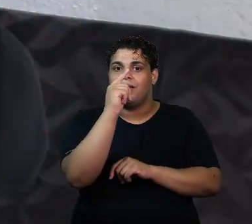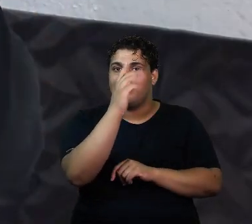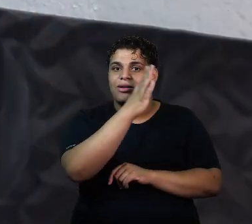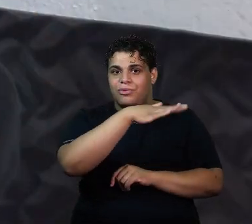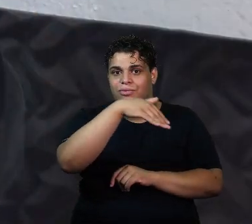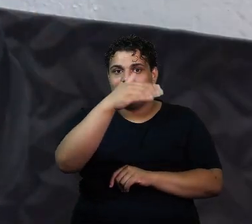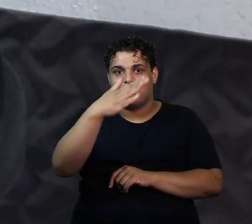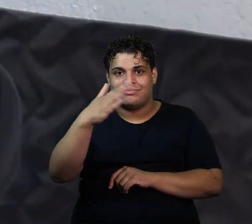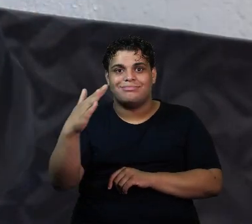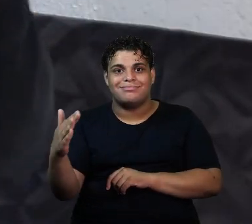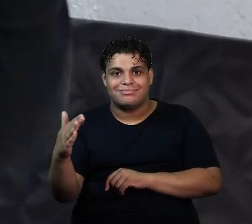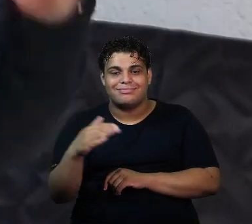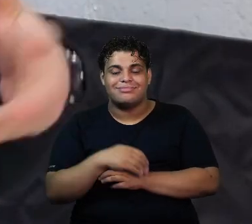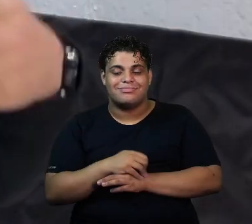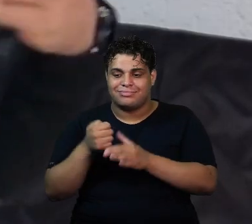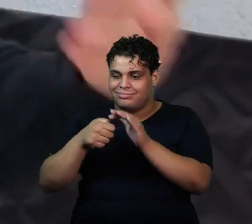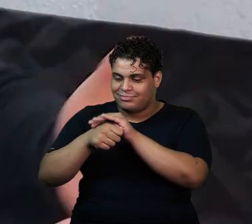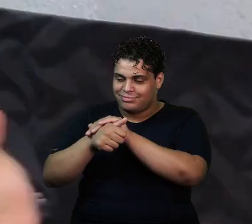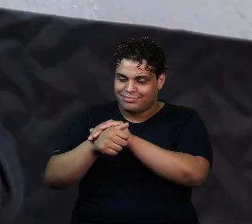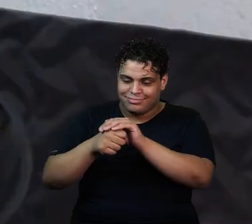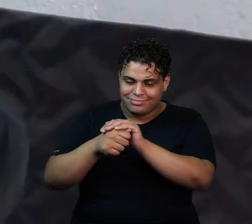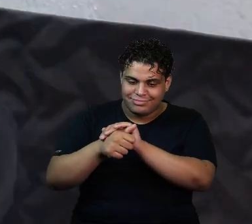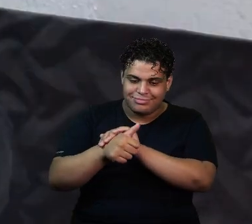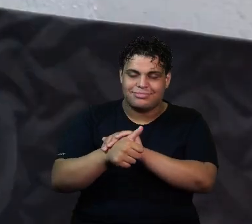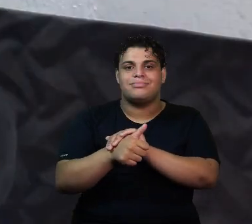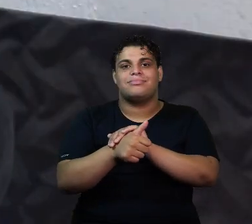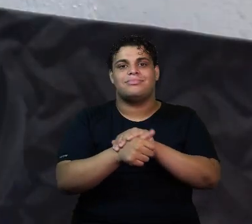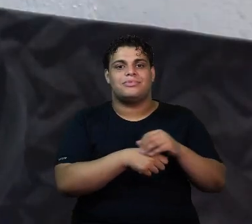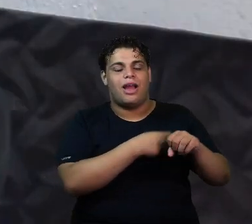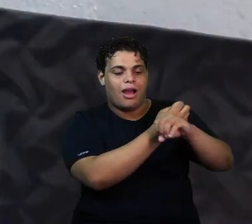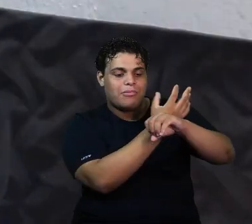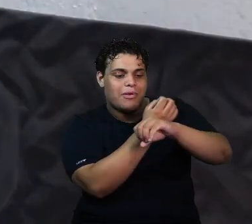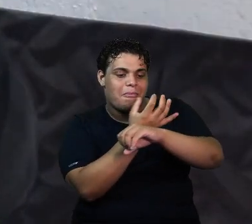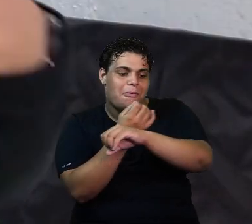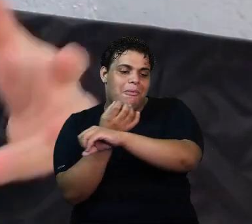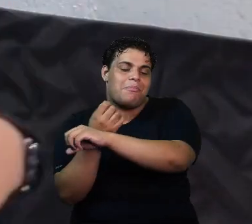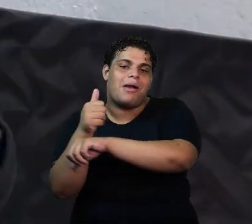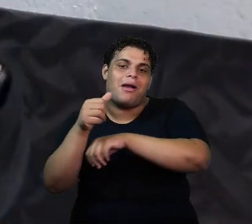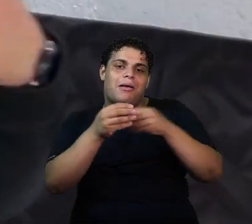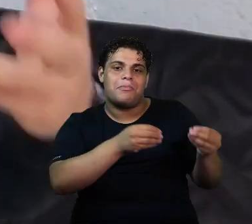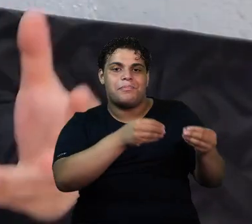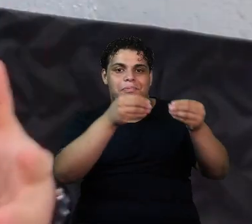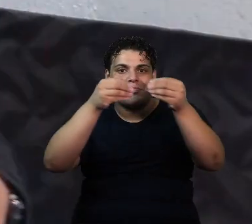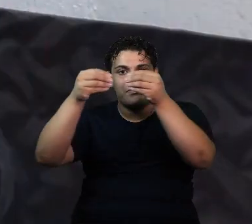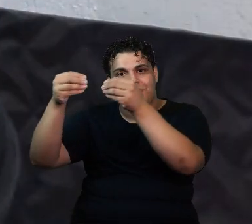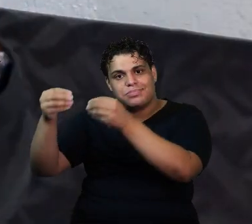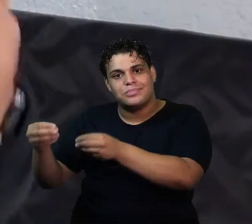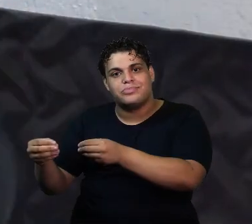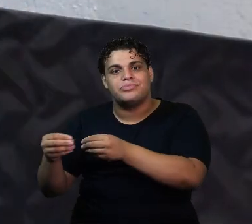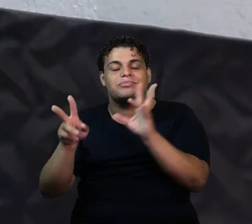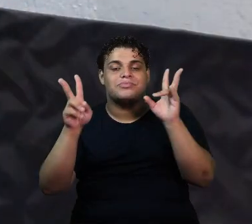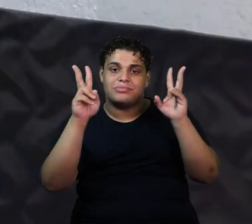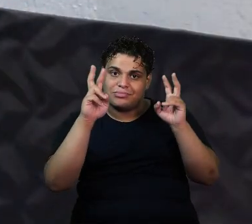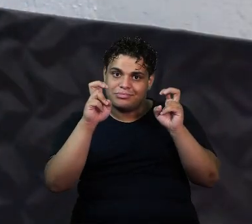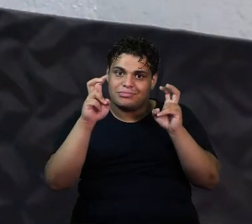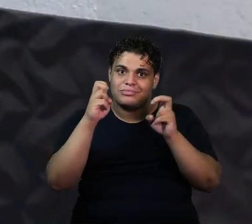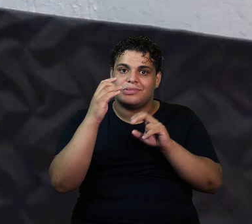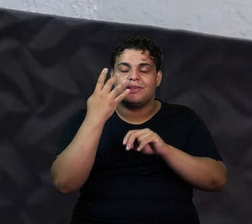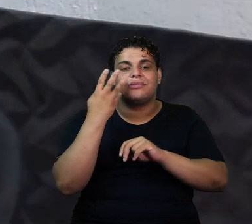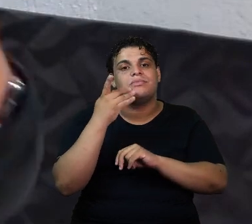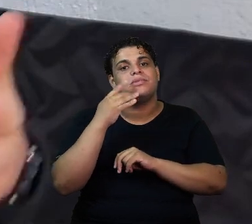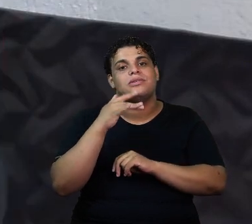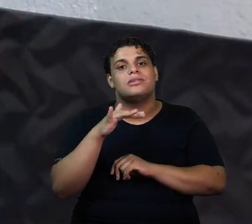exemplo, a migração das baleias jubarte. Esses são assuntos, por exemplo, que a gente toca muito realmente para as